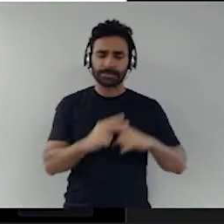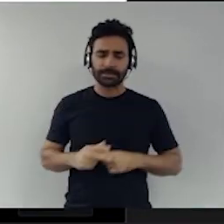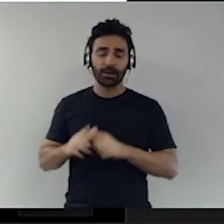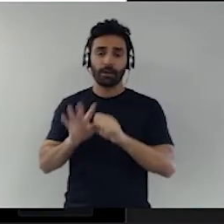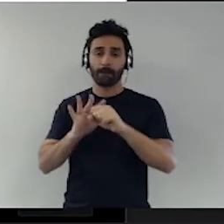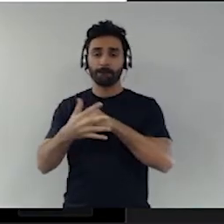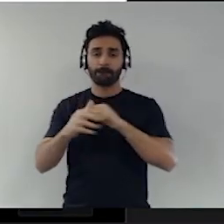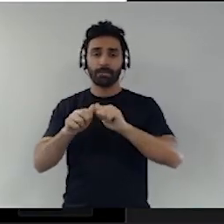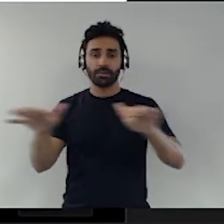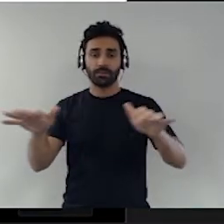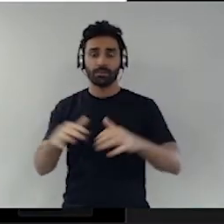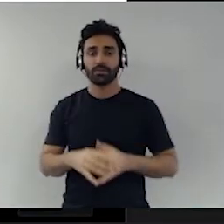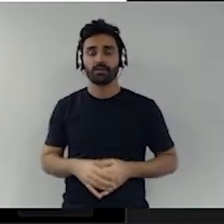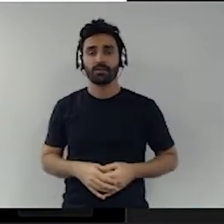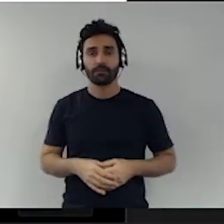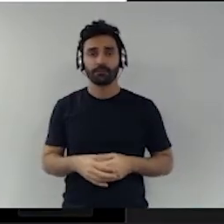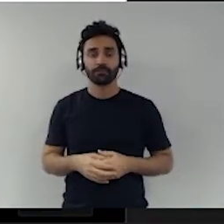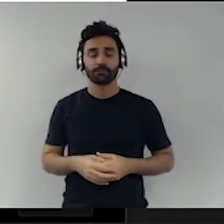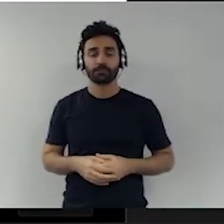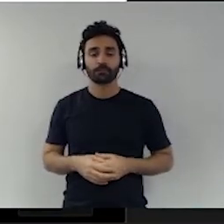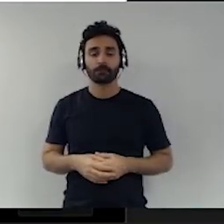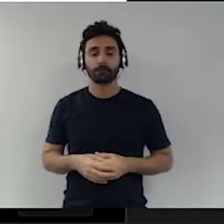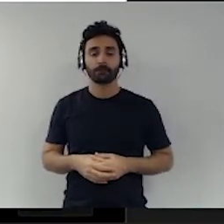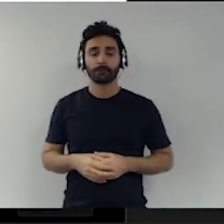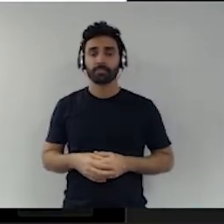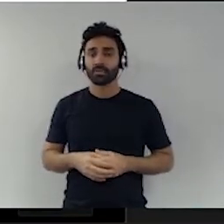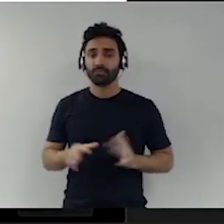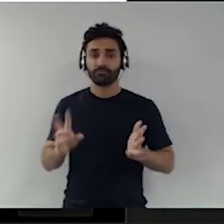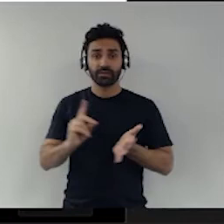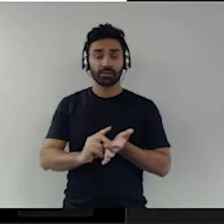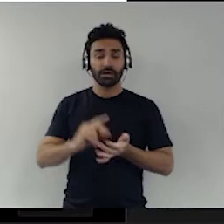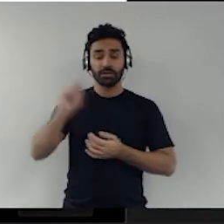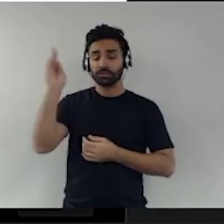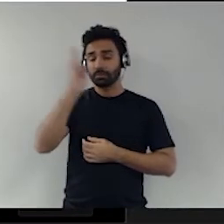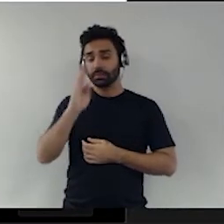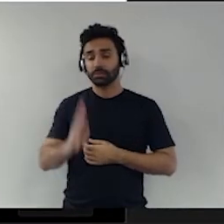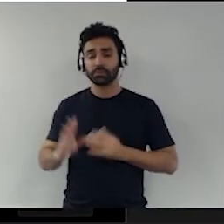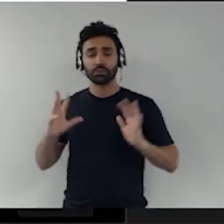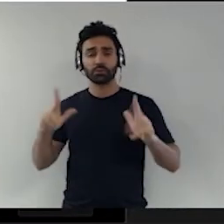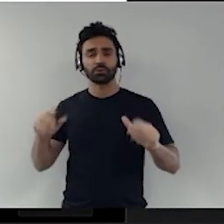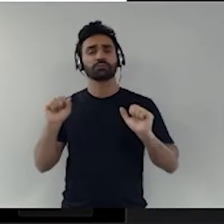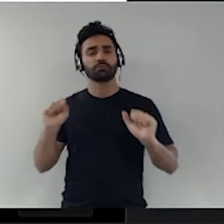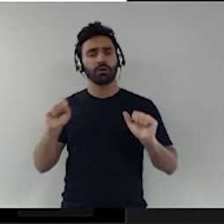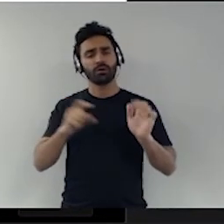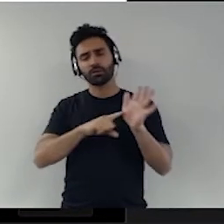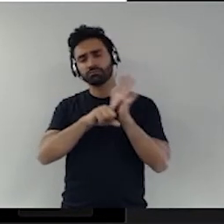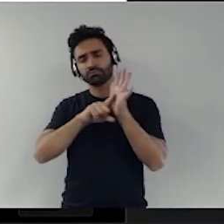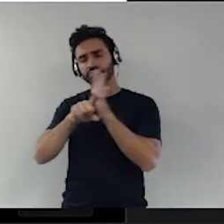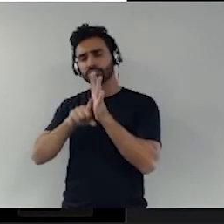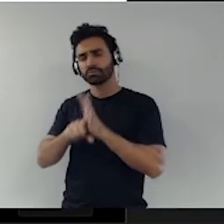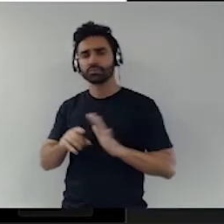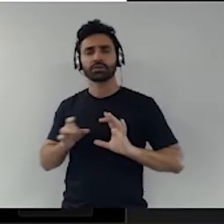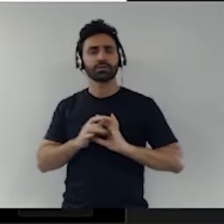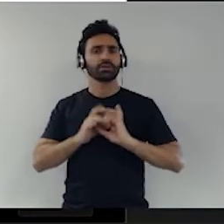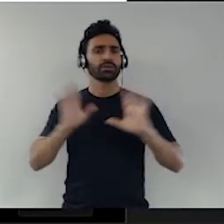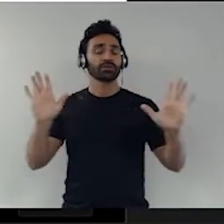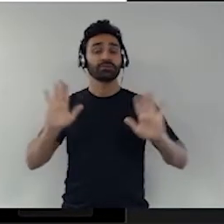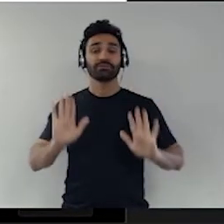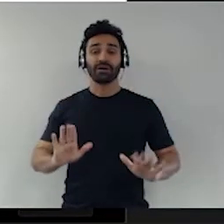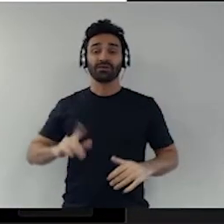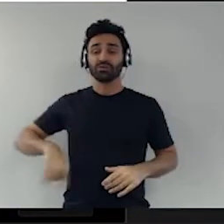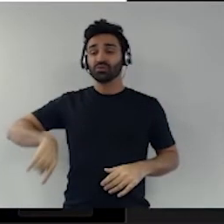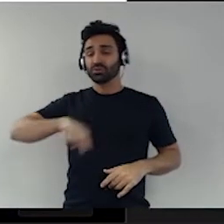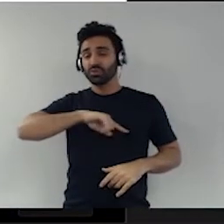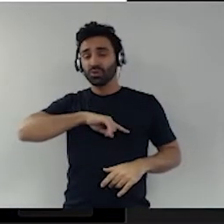pandemia. Aqui a gente tem o país todo, vocês podem navegar e etc. Mas, na essência, estamos todos